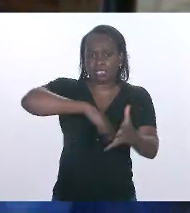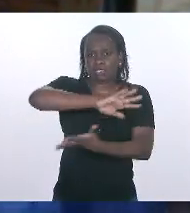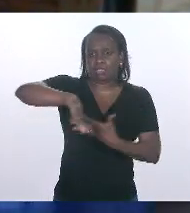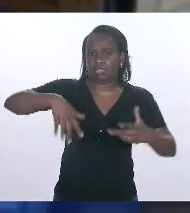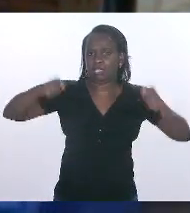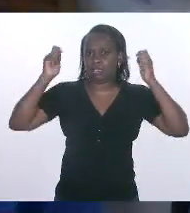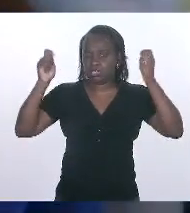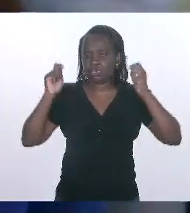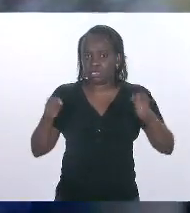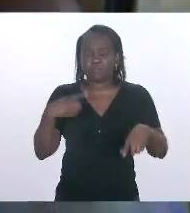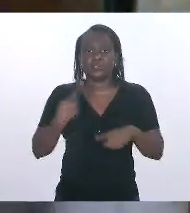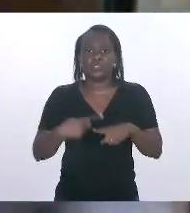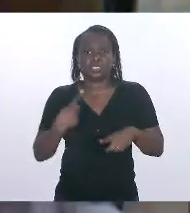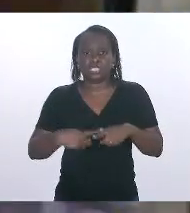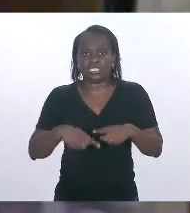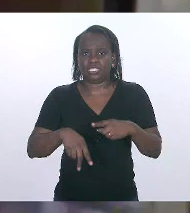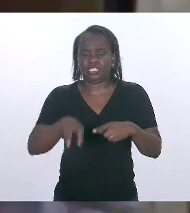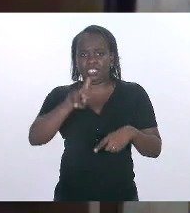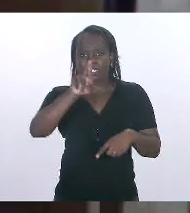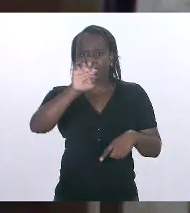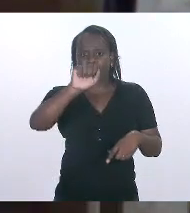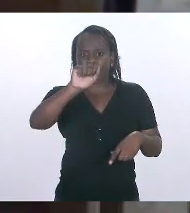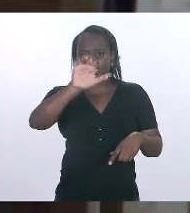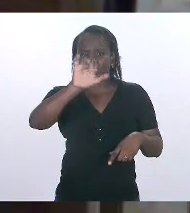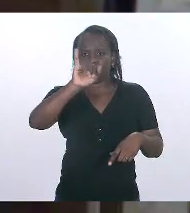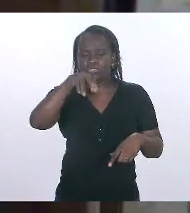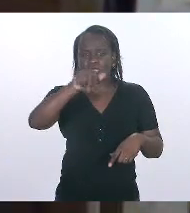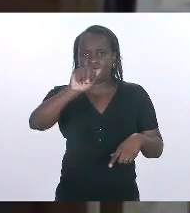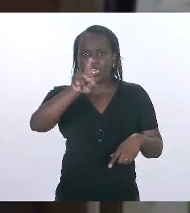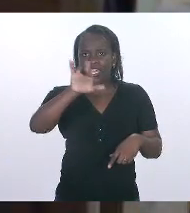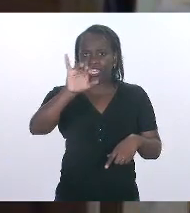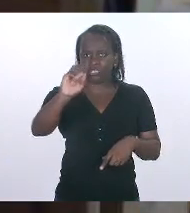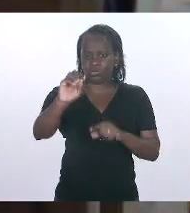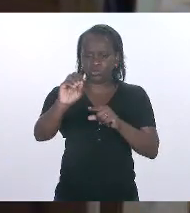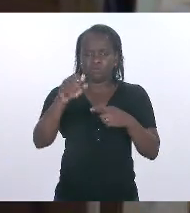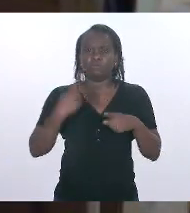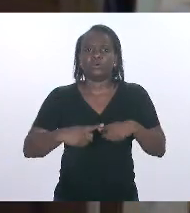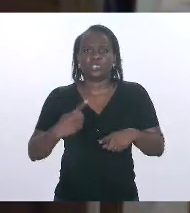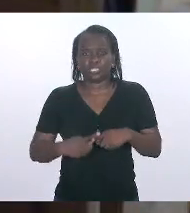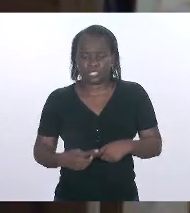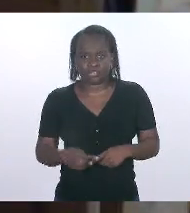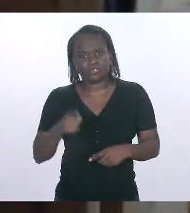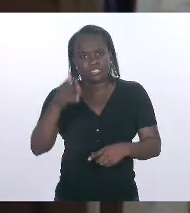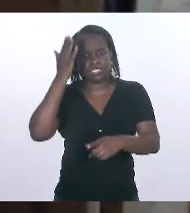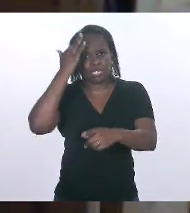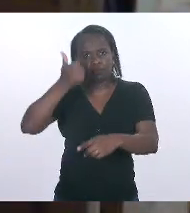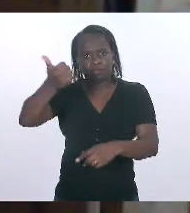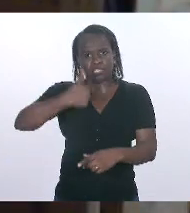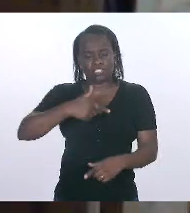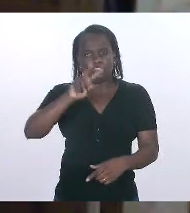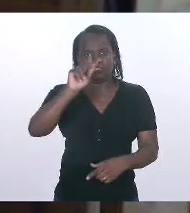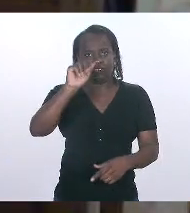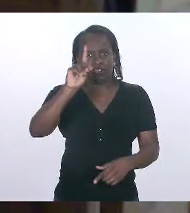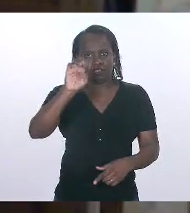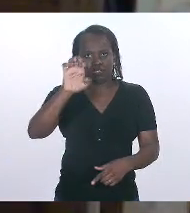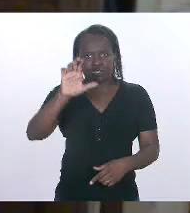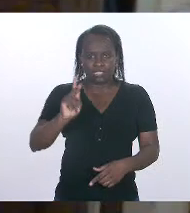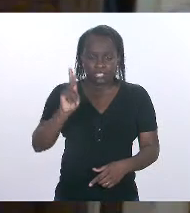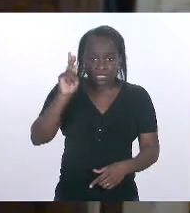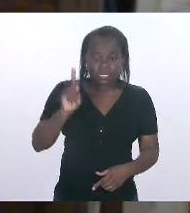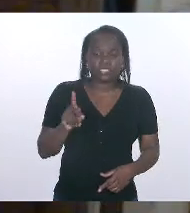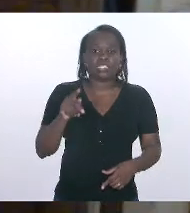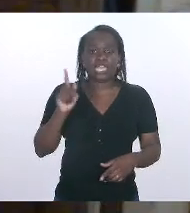reacionário. E por que reacionário? Reacionário, deputado Valdec, o senhor sabe isso melhor que eu, não é aquele que